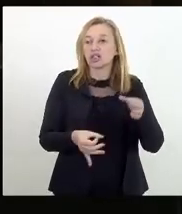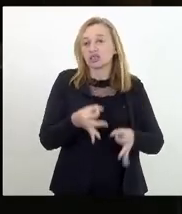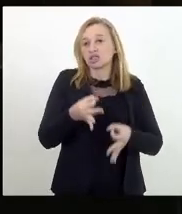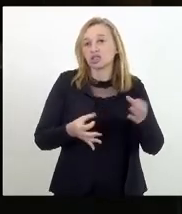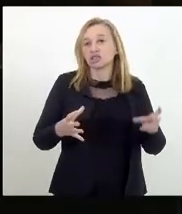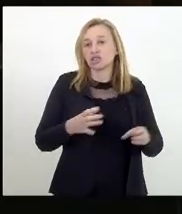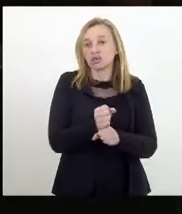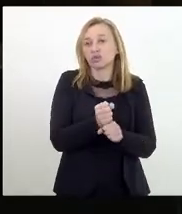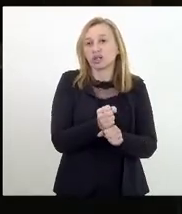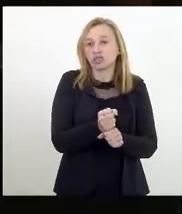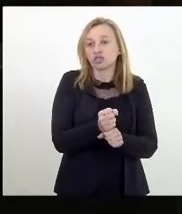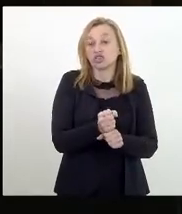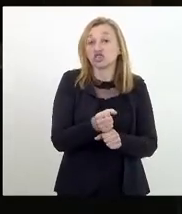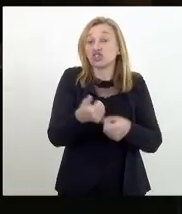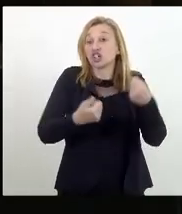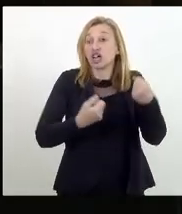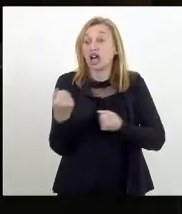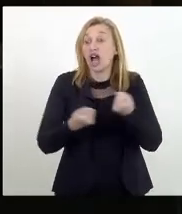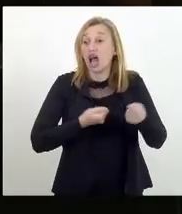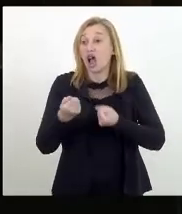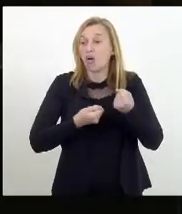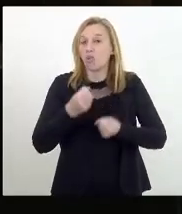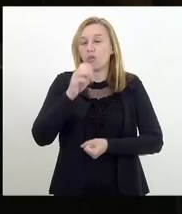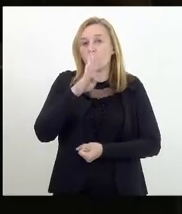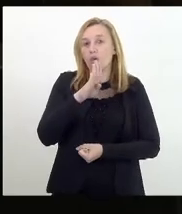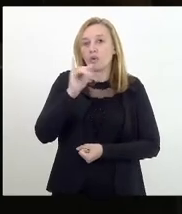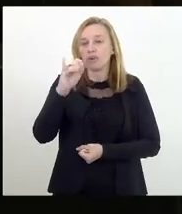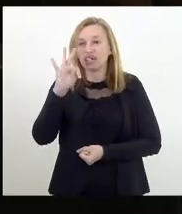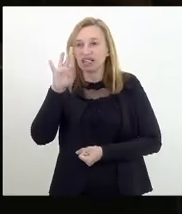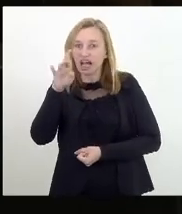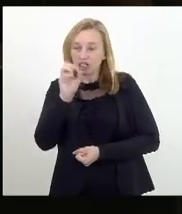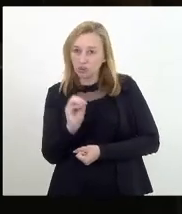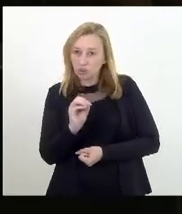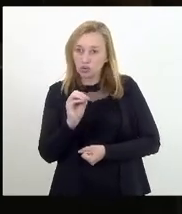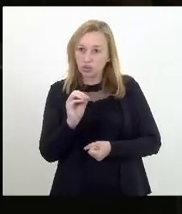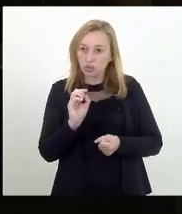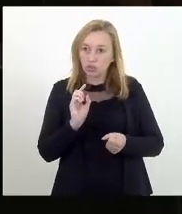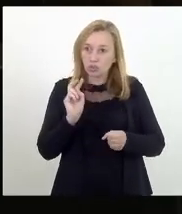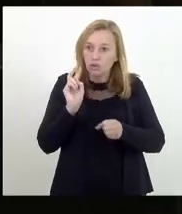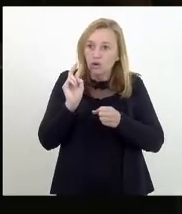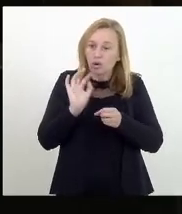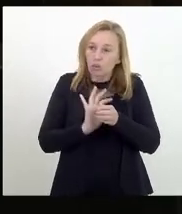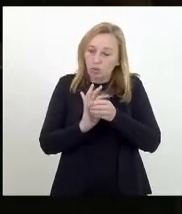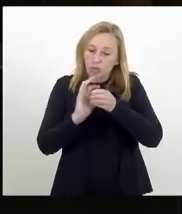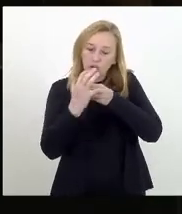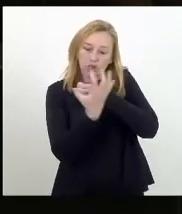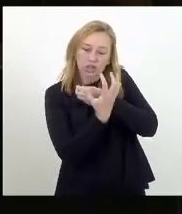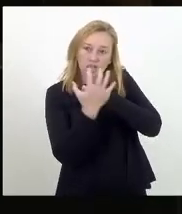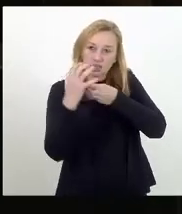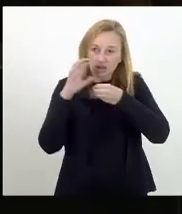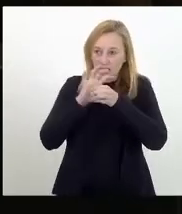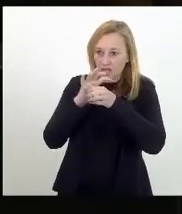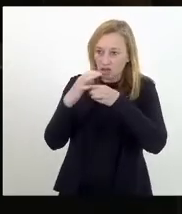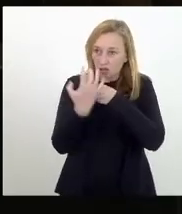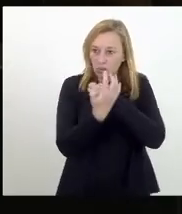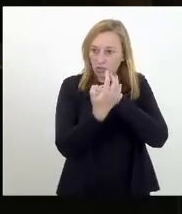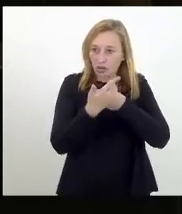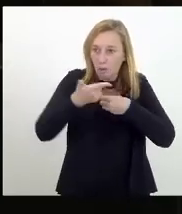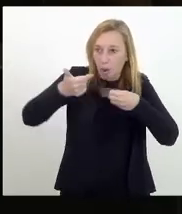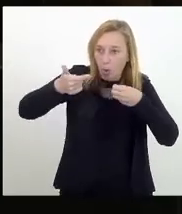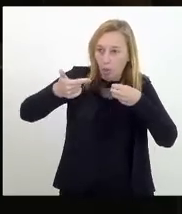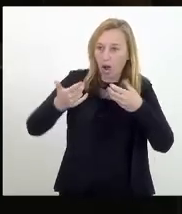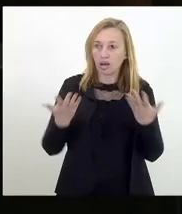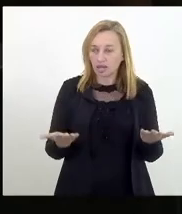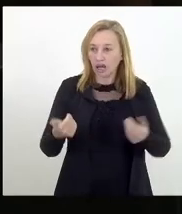de veículos blindados Por parte dos nossos agentes de Segurança Pública EA que eu agradeço a